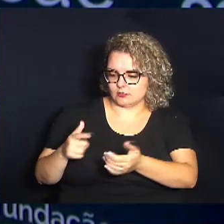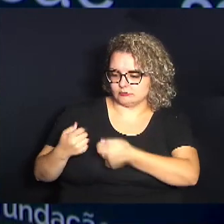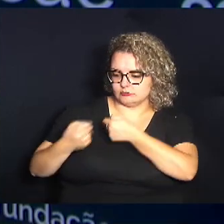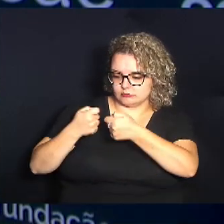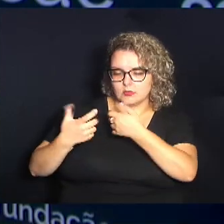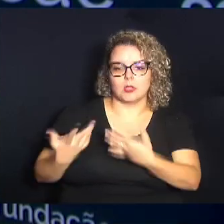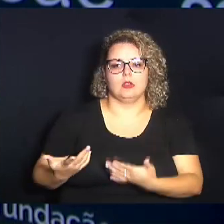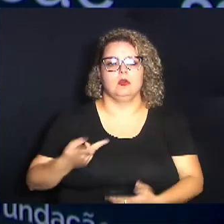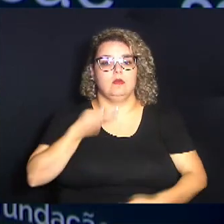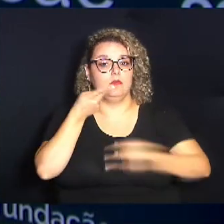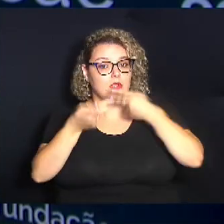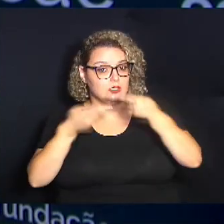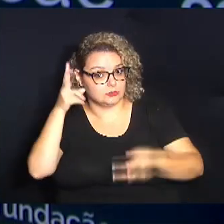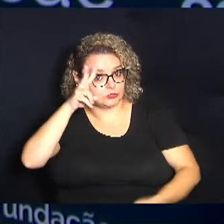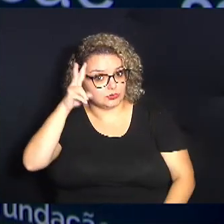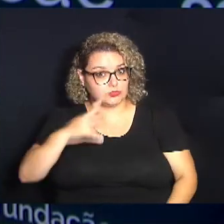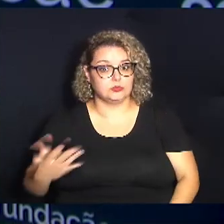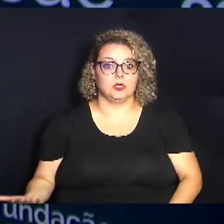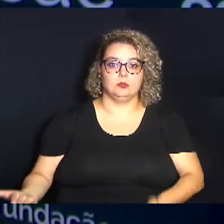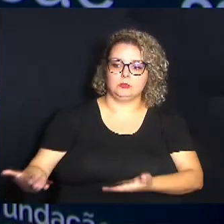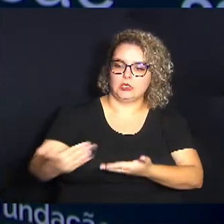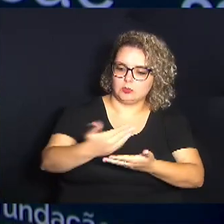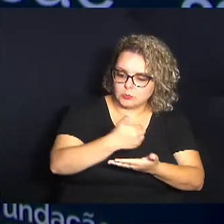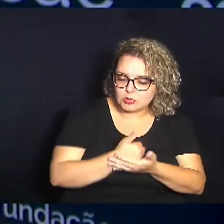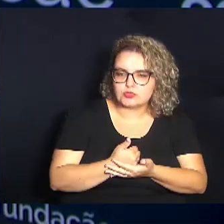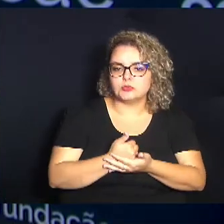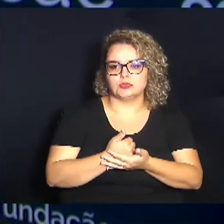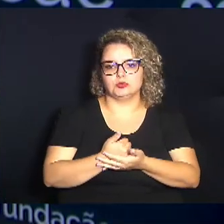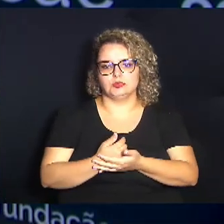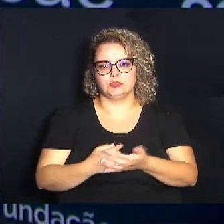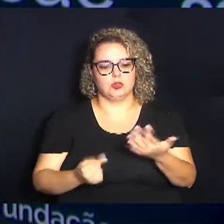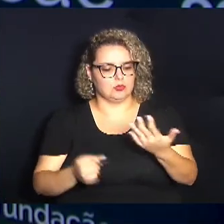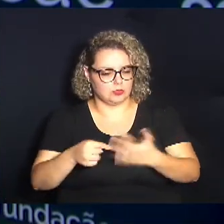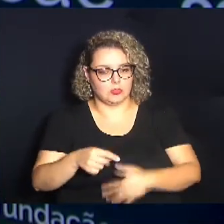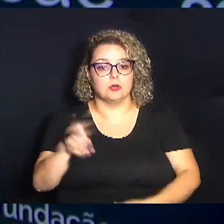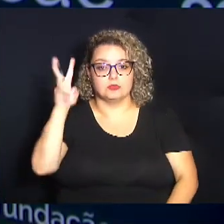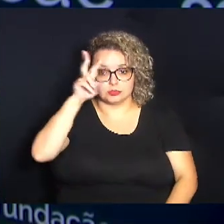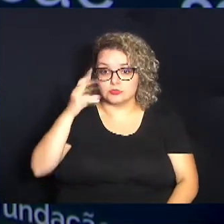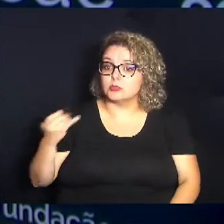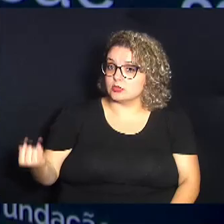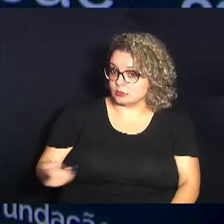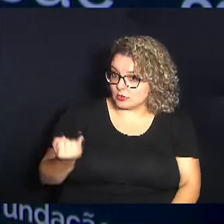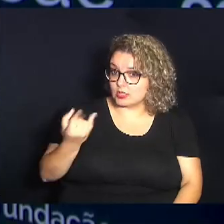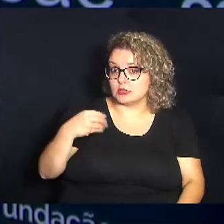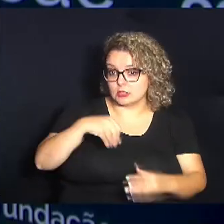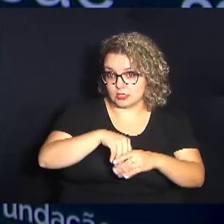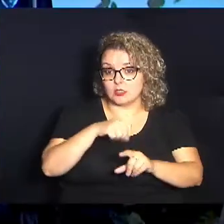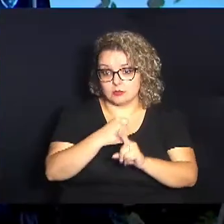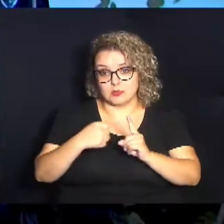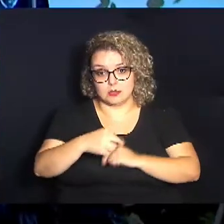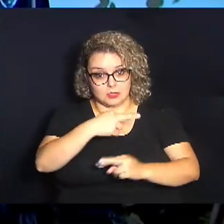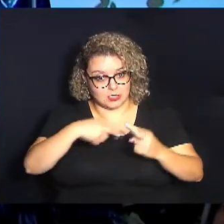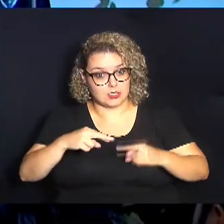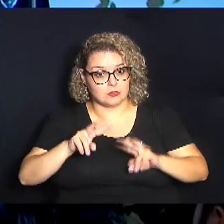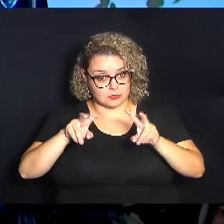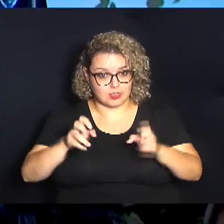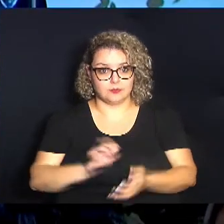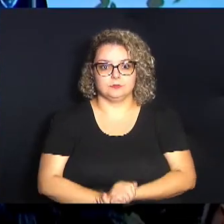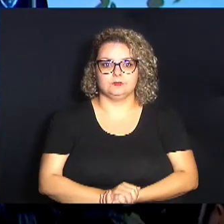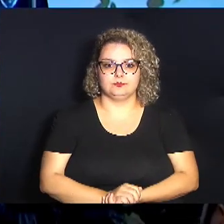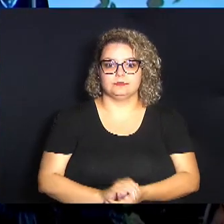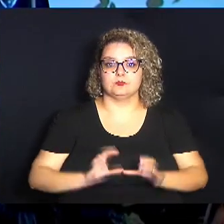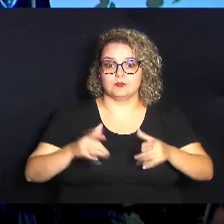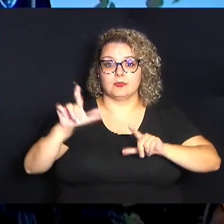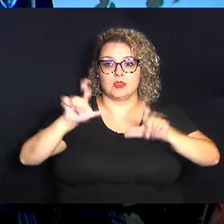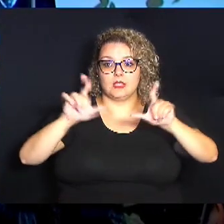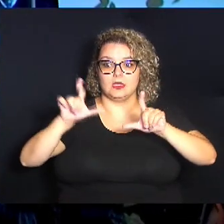relatando histórias, colecionando casos interessantes dentro da sociedade ligado a esse tema. Na categoria televisão,